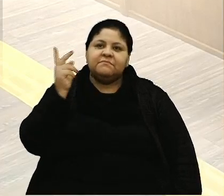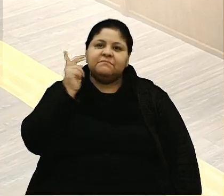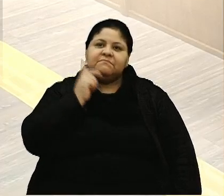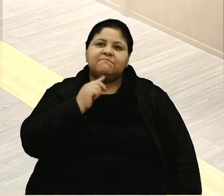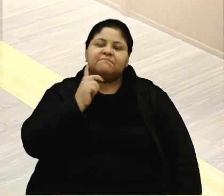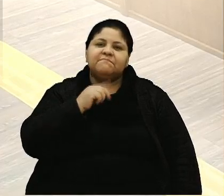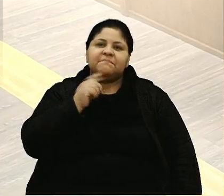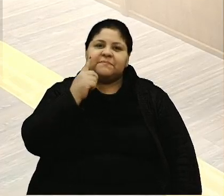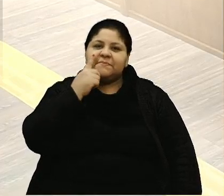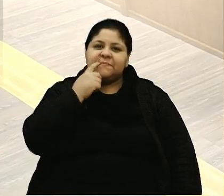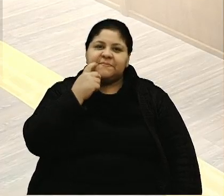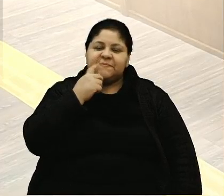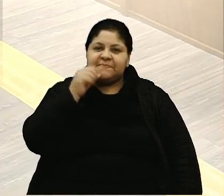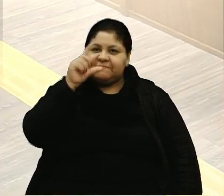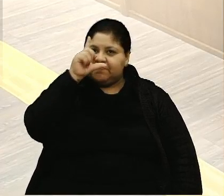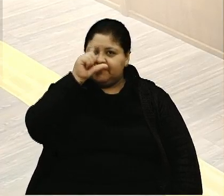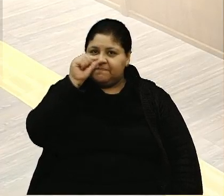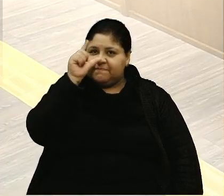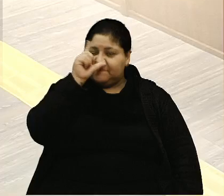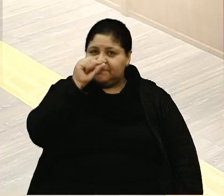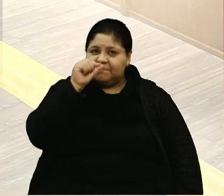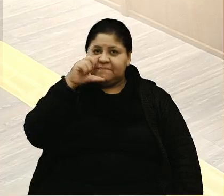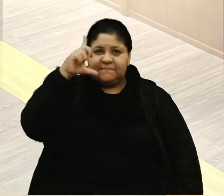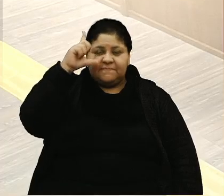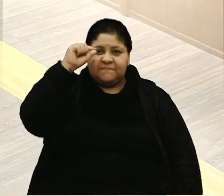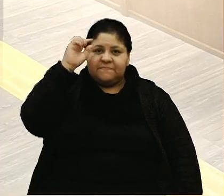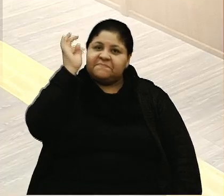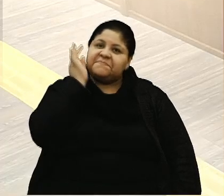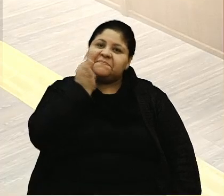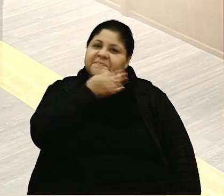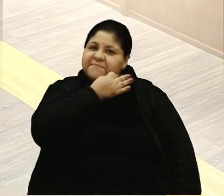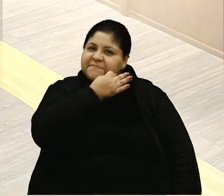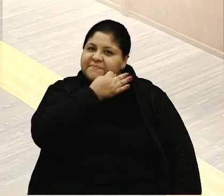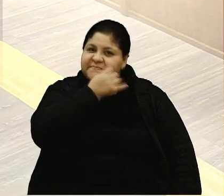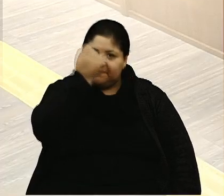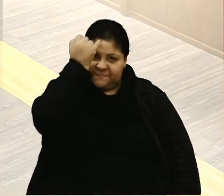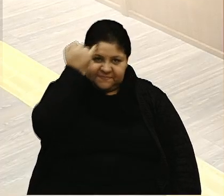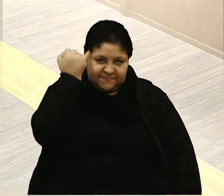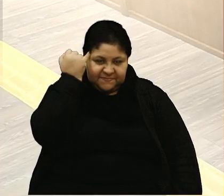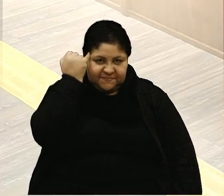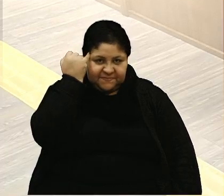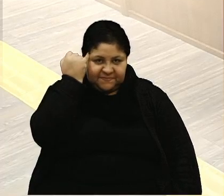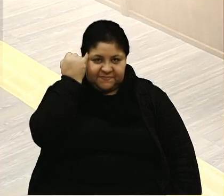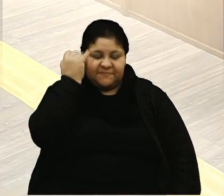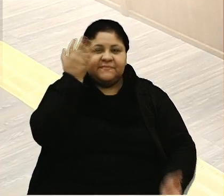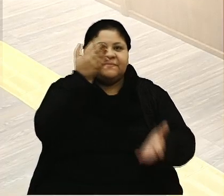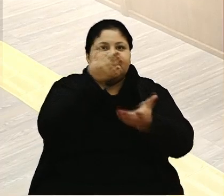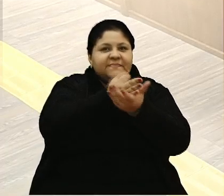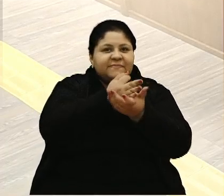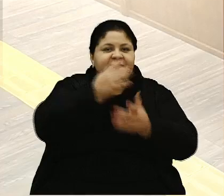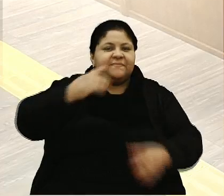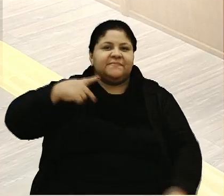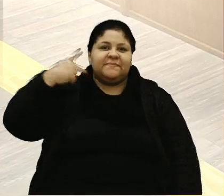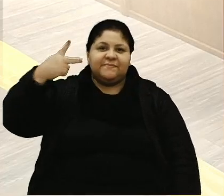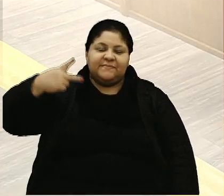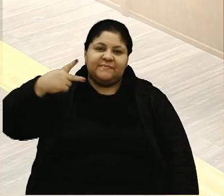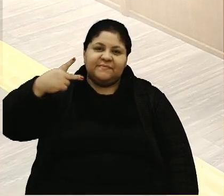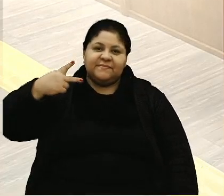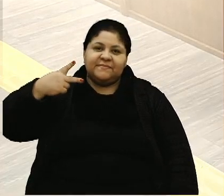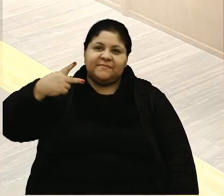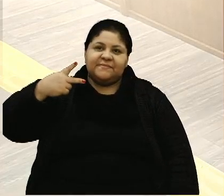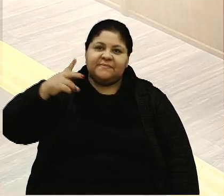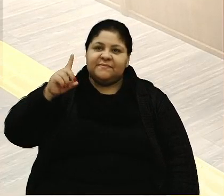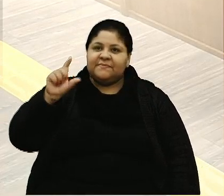Rose Frigeri, Sandro Fantinel, Scalco, Tatiane Frisso e Zé D'Ambrós. Ausentes, vereadores